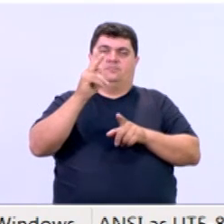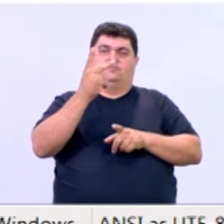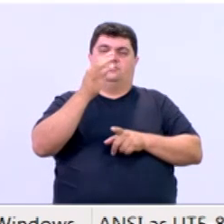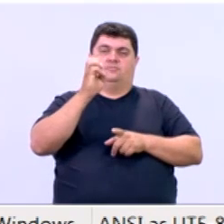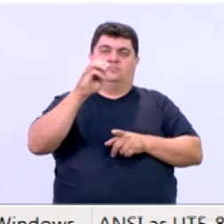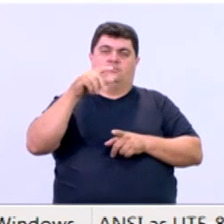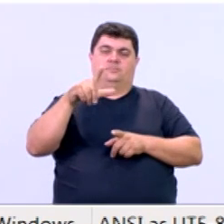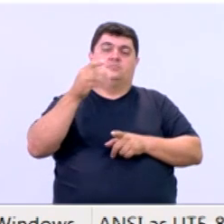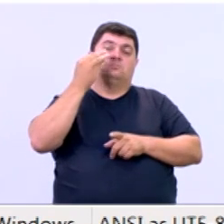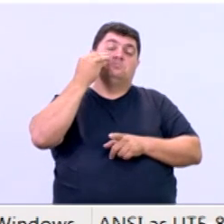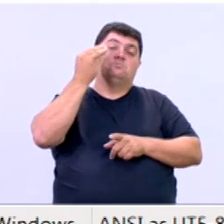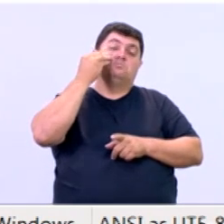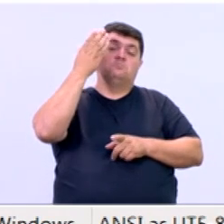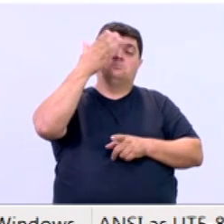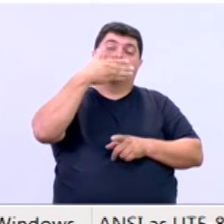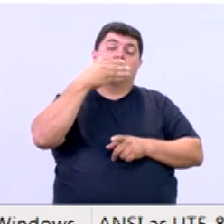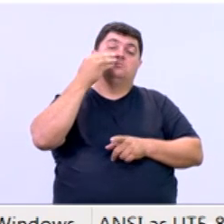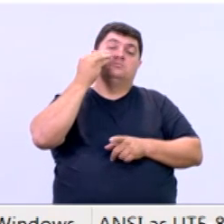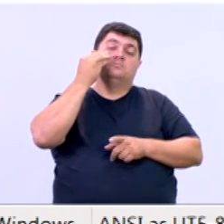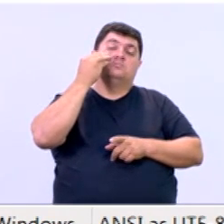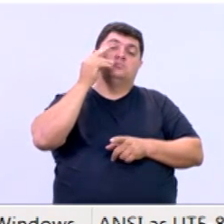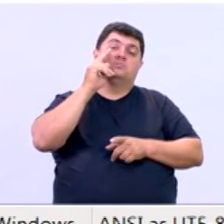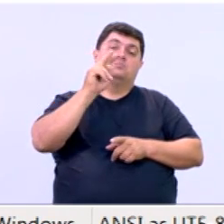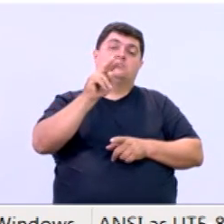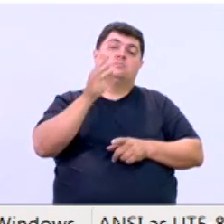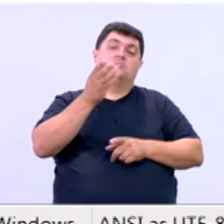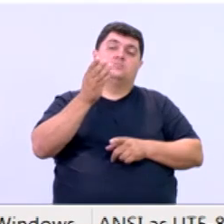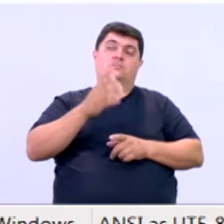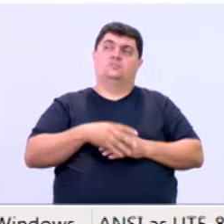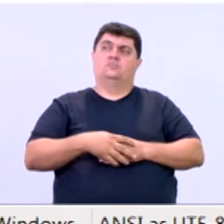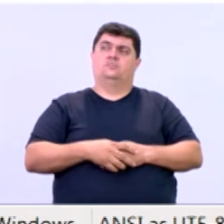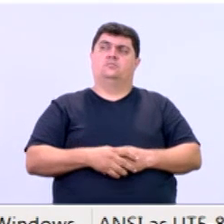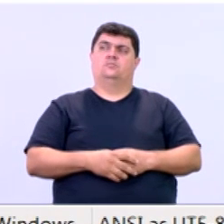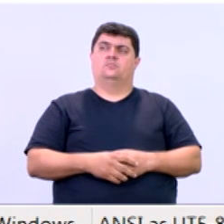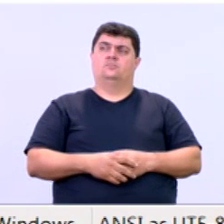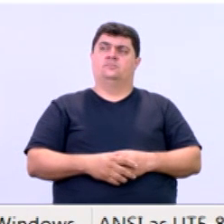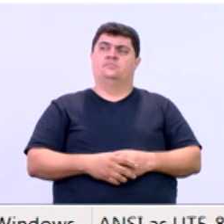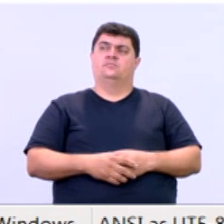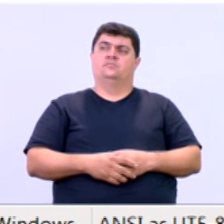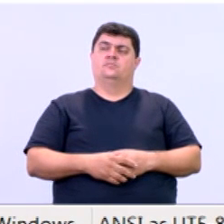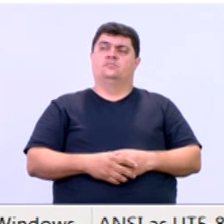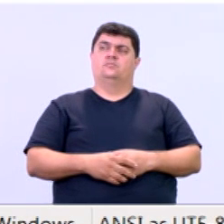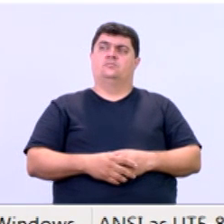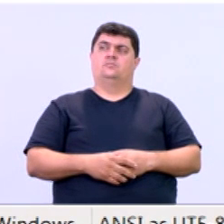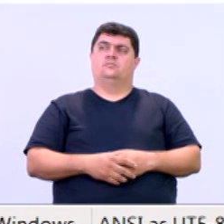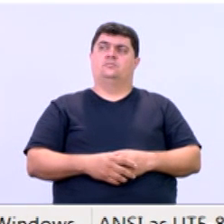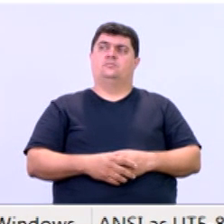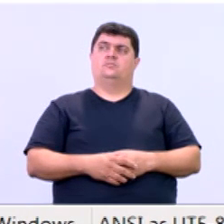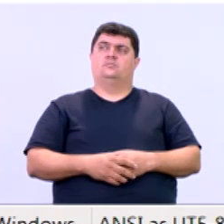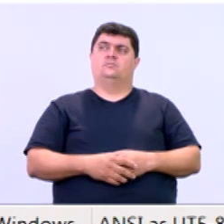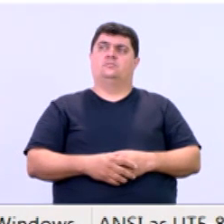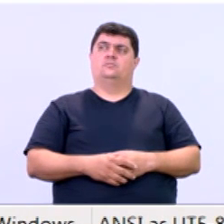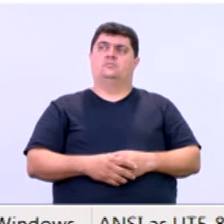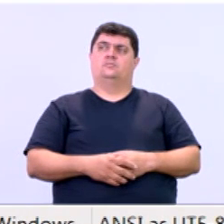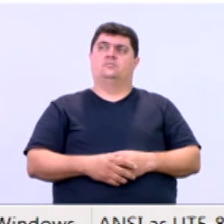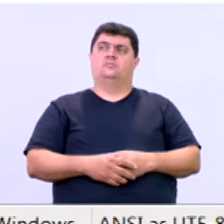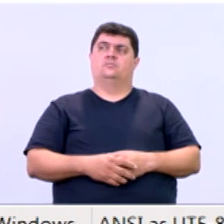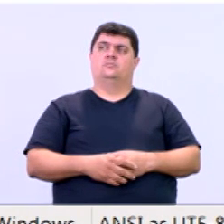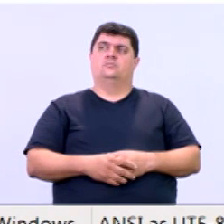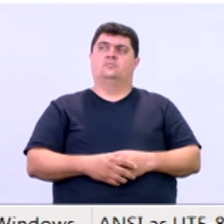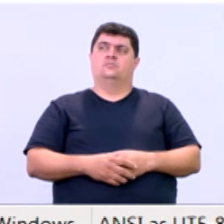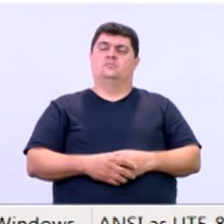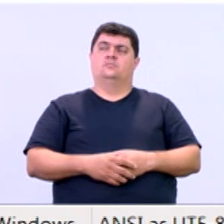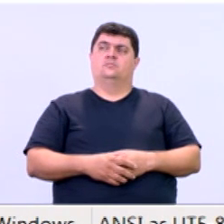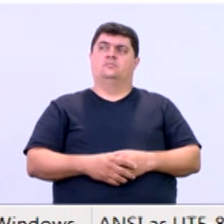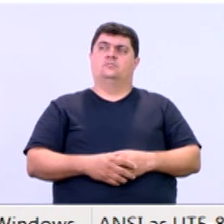fazer a execução dessa página e vamos mostrar os outros tipos de formulário,